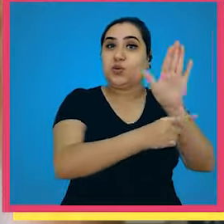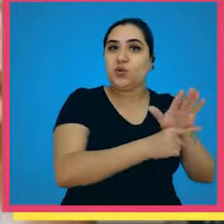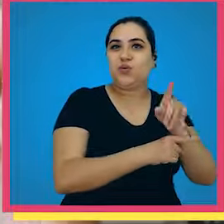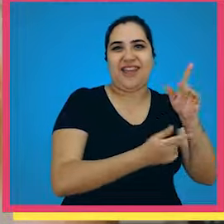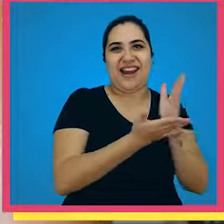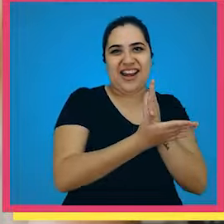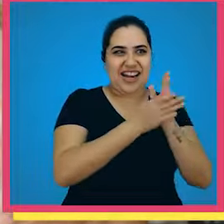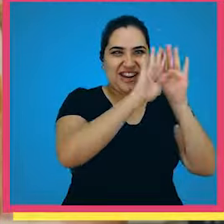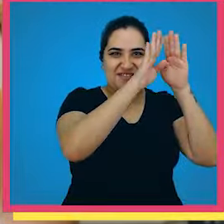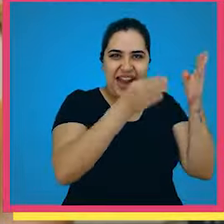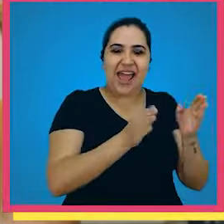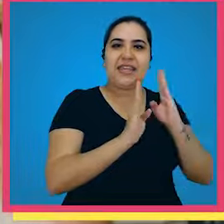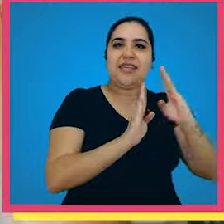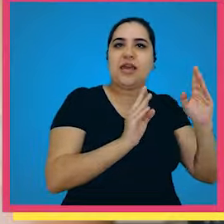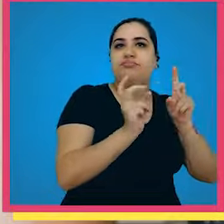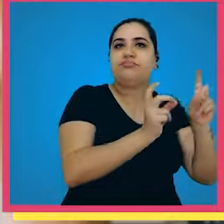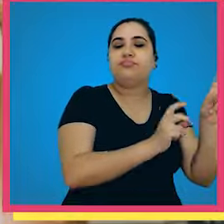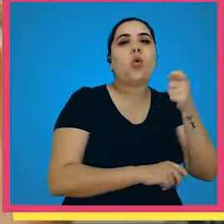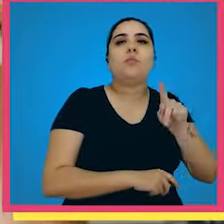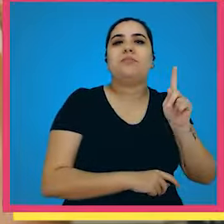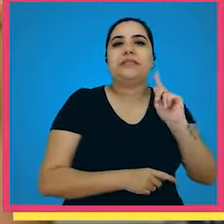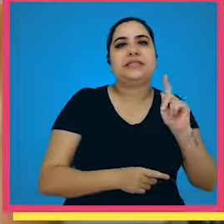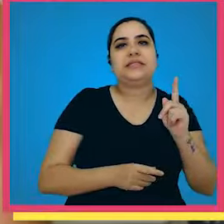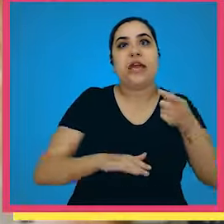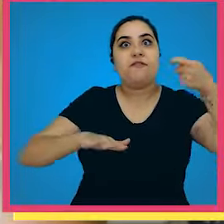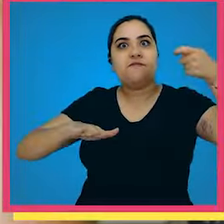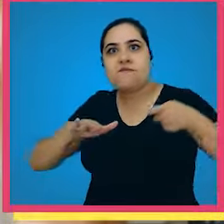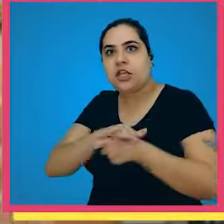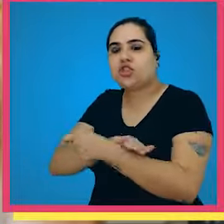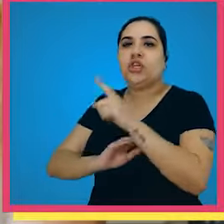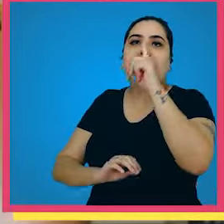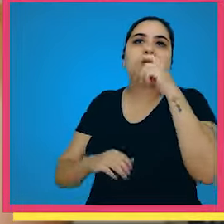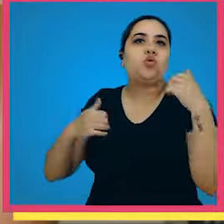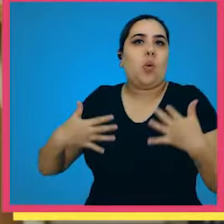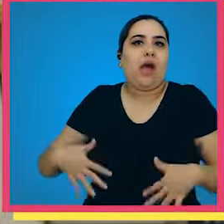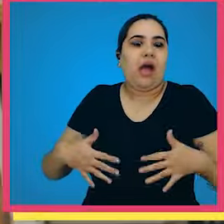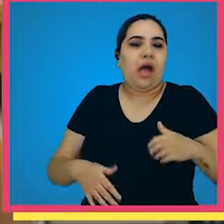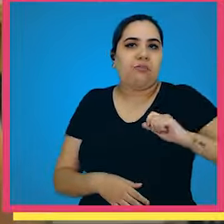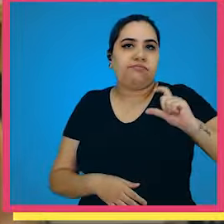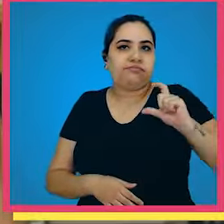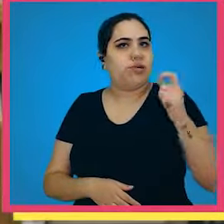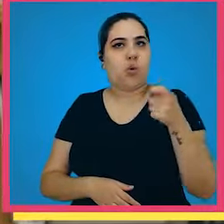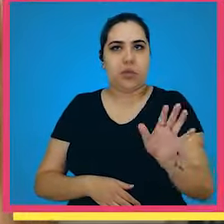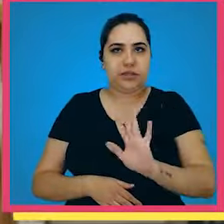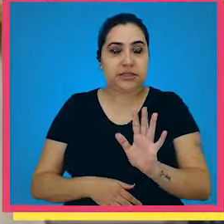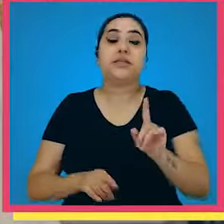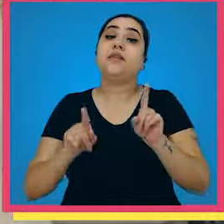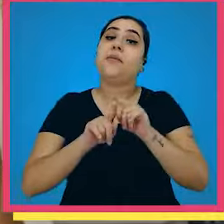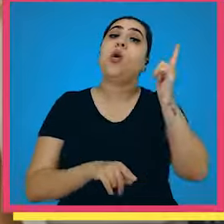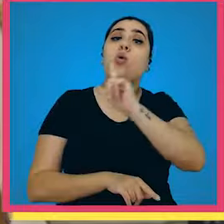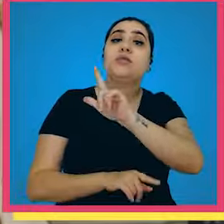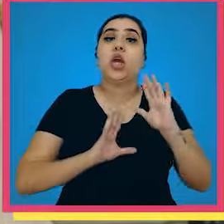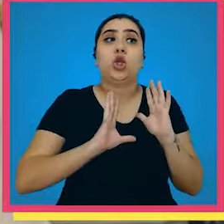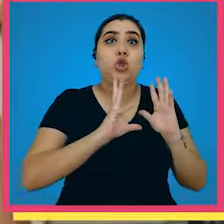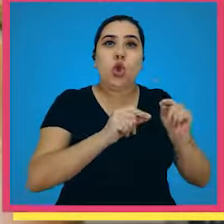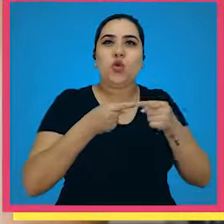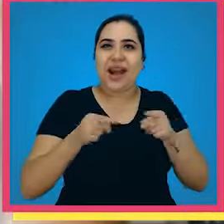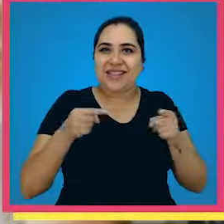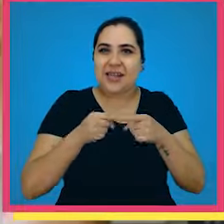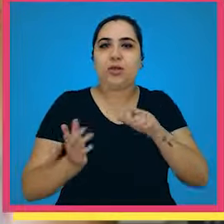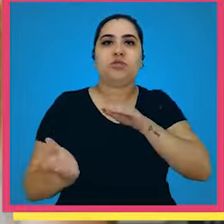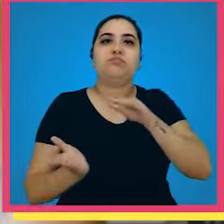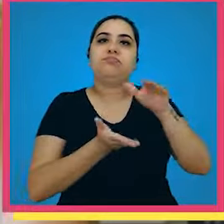consegue ajudar a livraria a não precisar ter um investimento de caixa com risco alto, e a gente consegue que